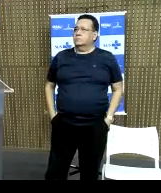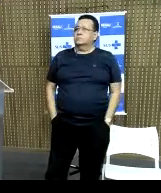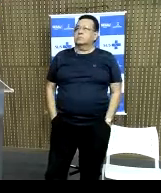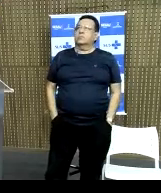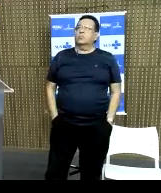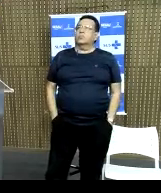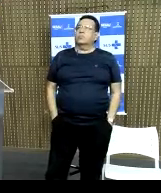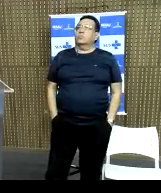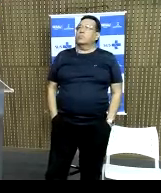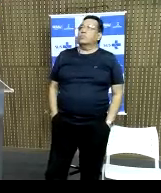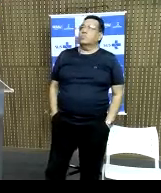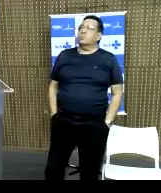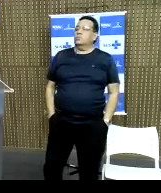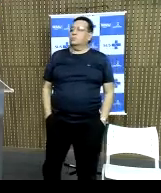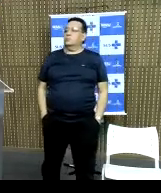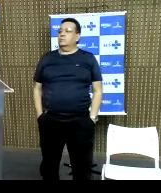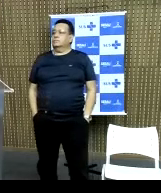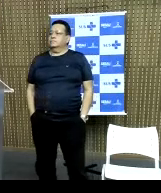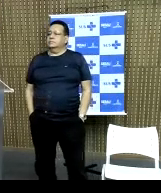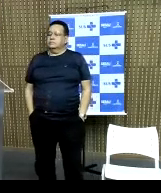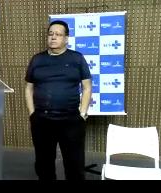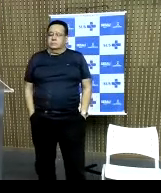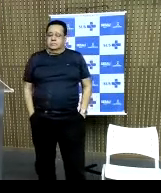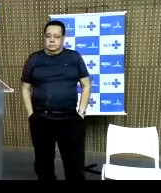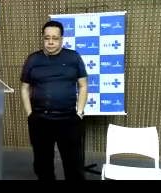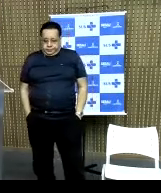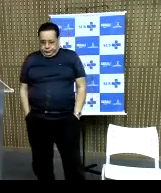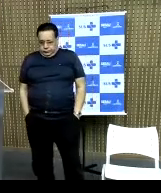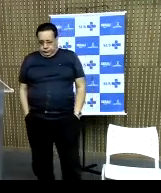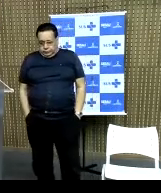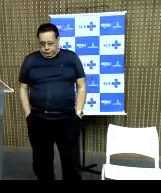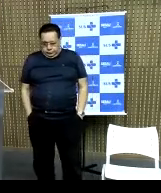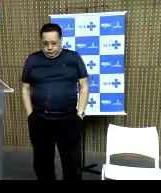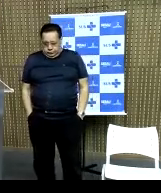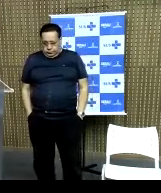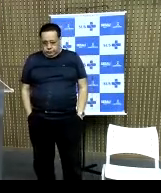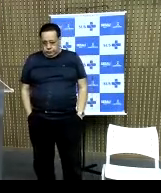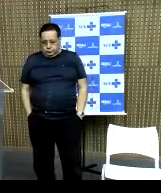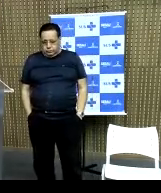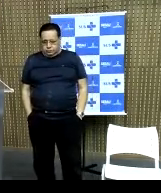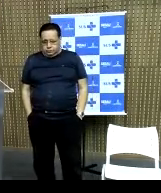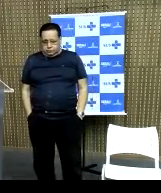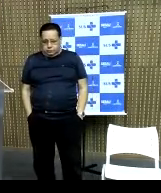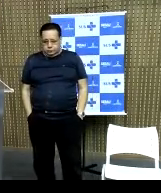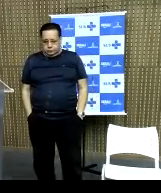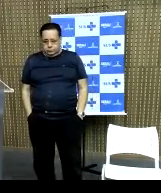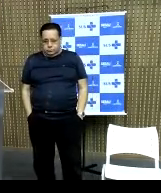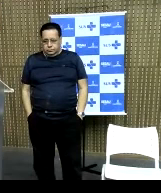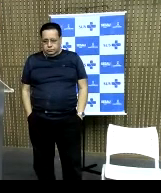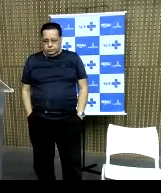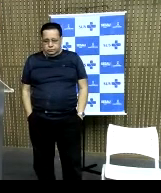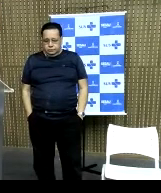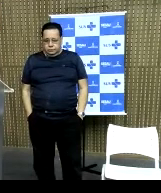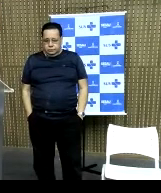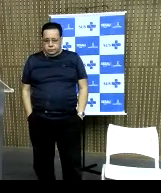depressão, tem que ser de passagem, tá? As reuniões com a ESF foram 35, e das PICs,